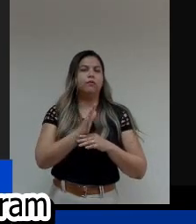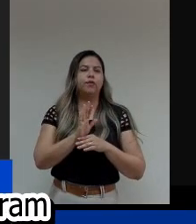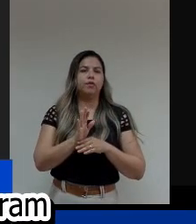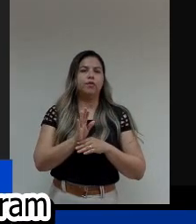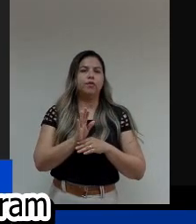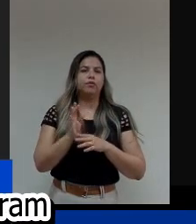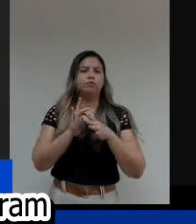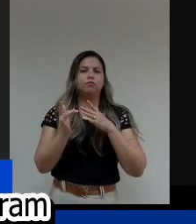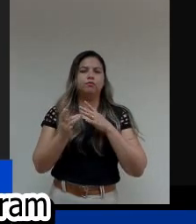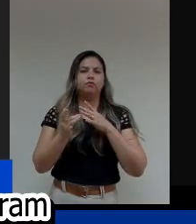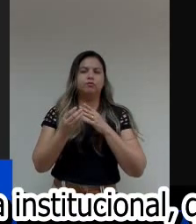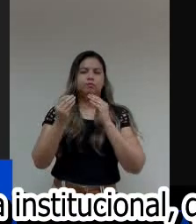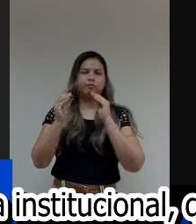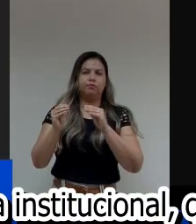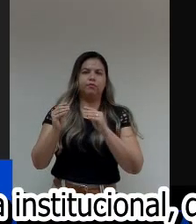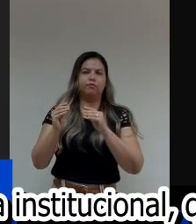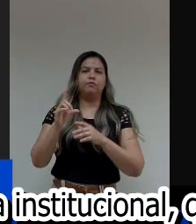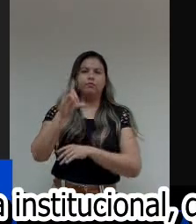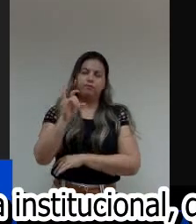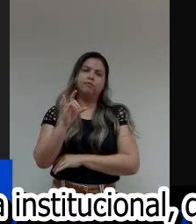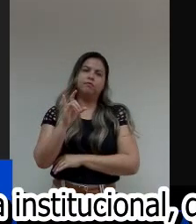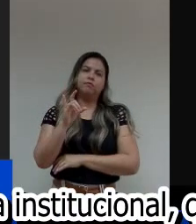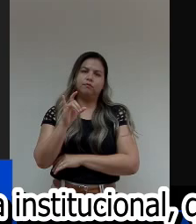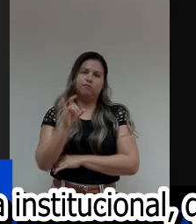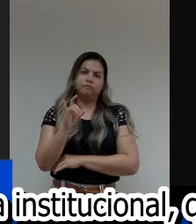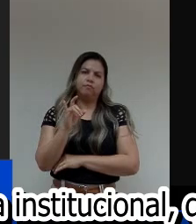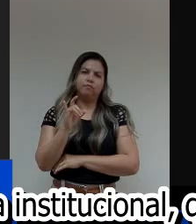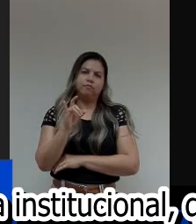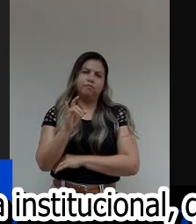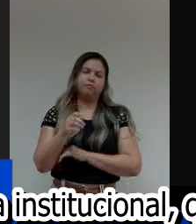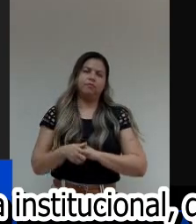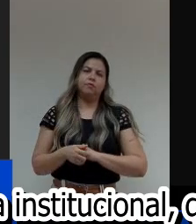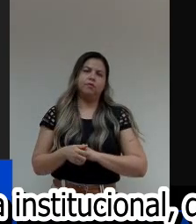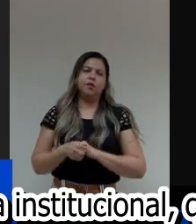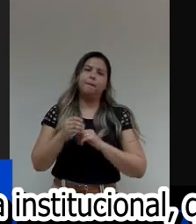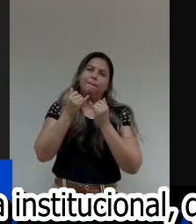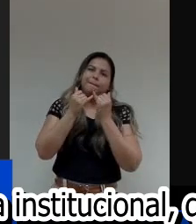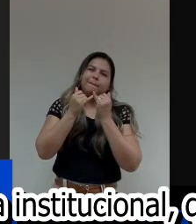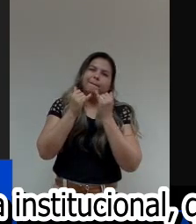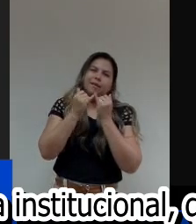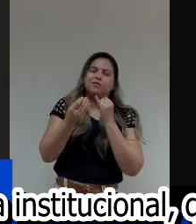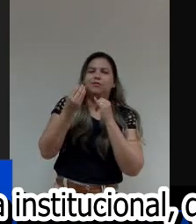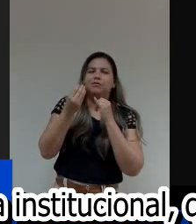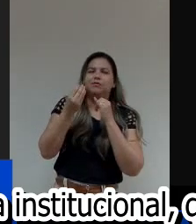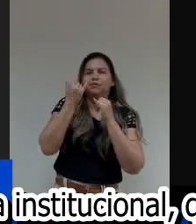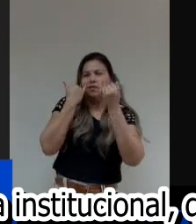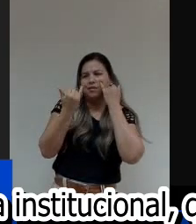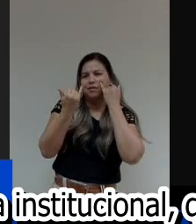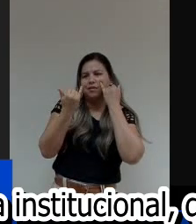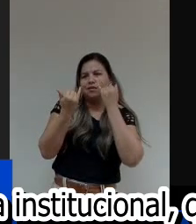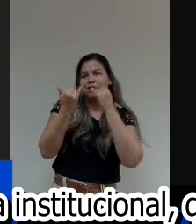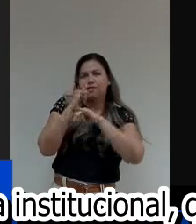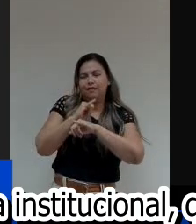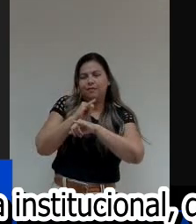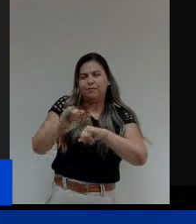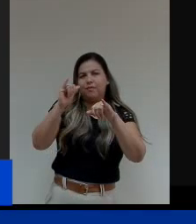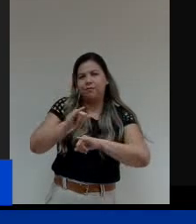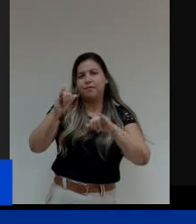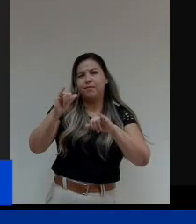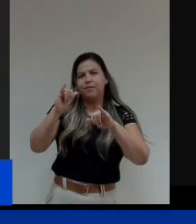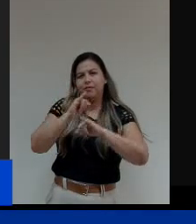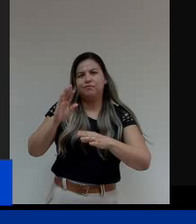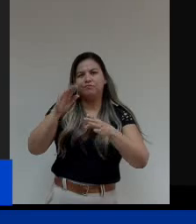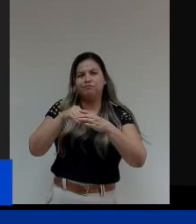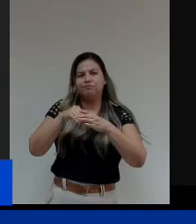perfil pessoal, no Instagram, configuraria propaganda eleitoral disfarçada de propaganda institucional, que